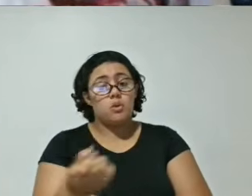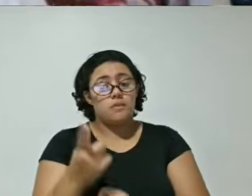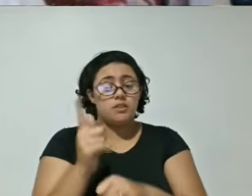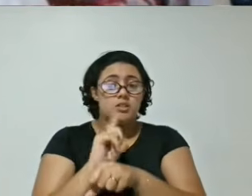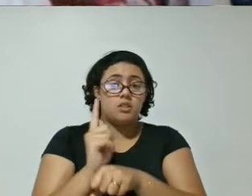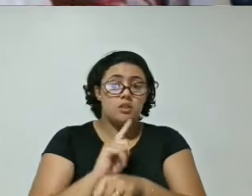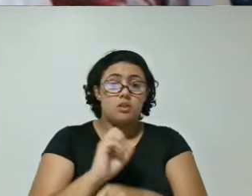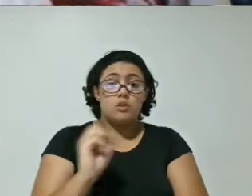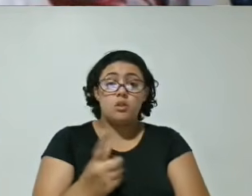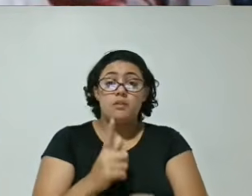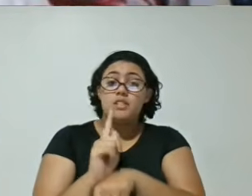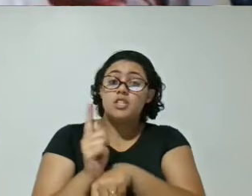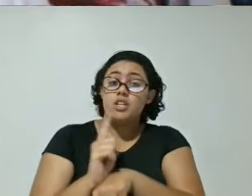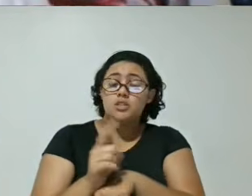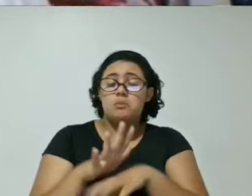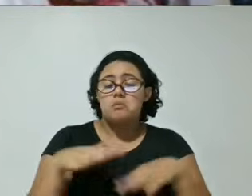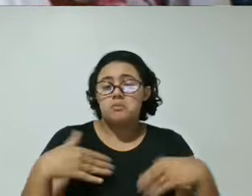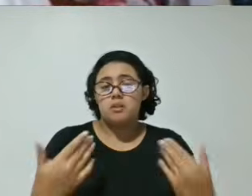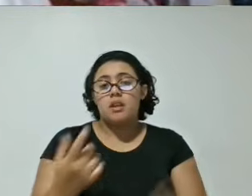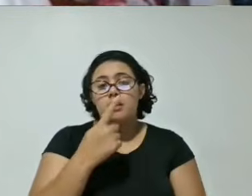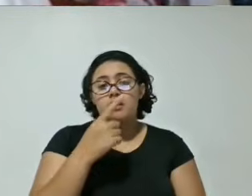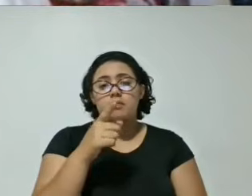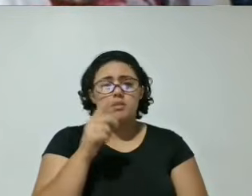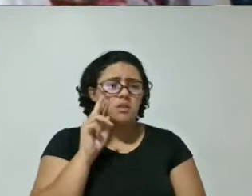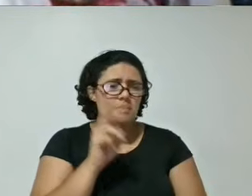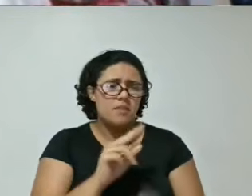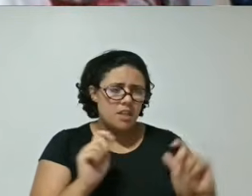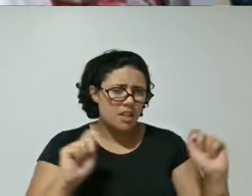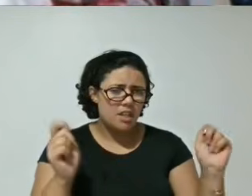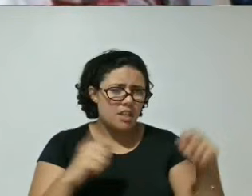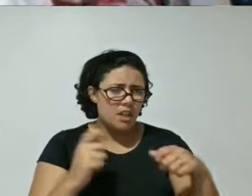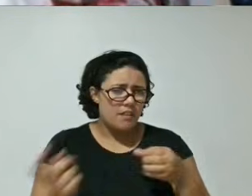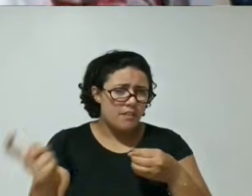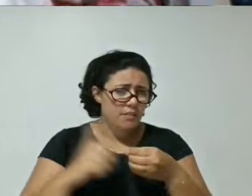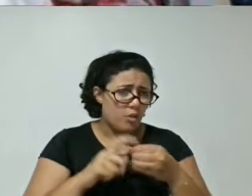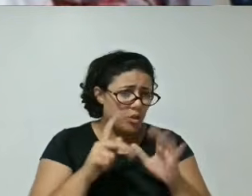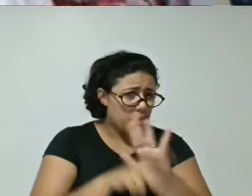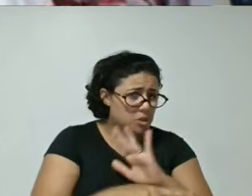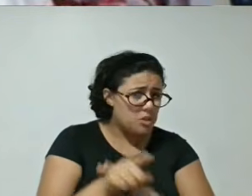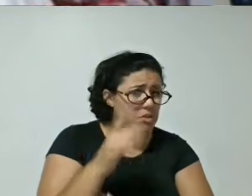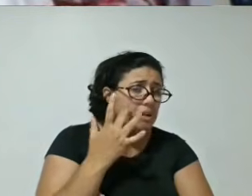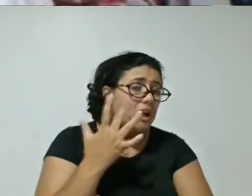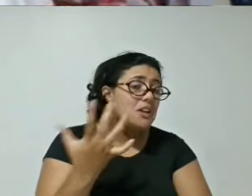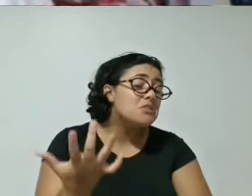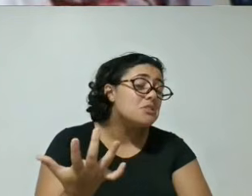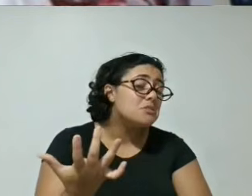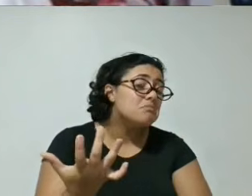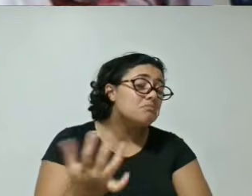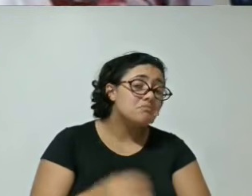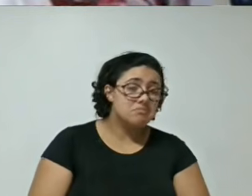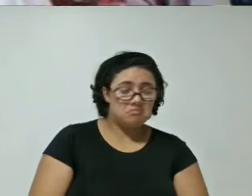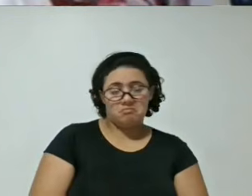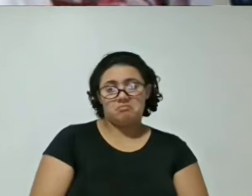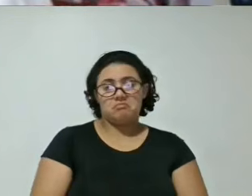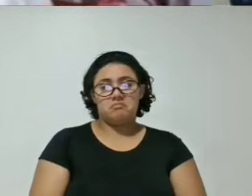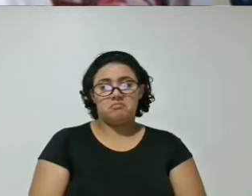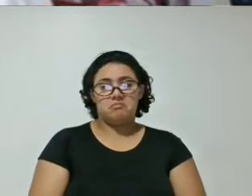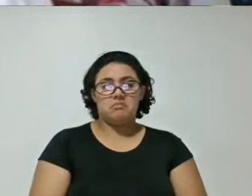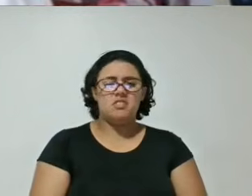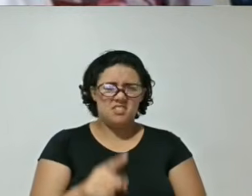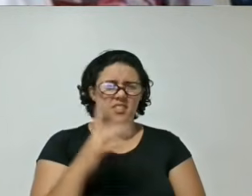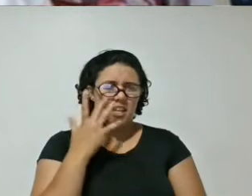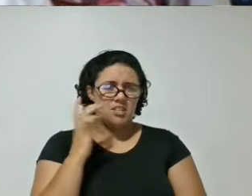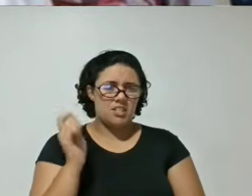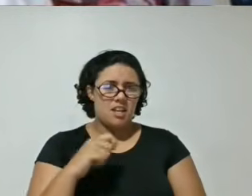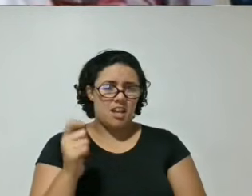gestão, enfim, você vê a possibilidade da retomada desse projeto pela Fundação Municipal de Cultura? Você acha que é